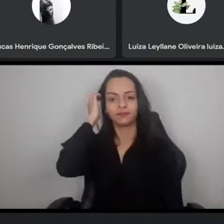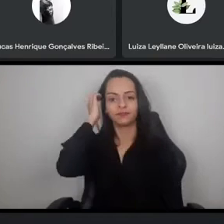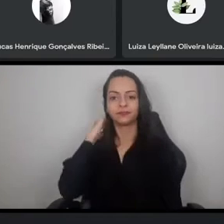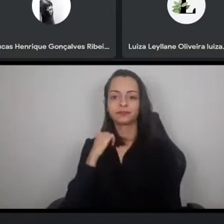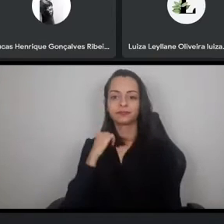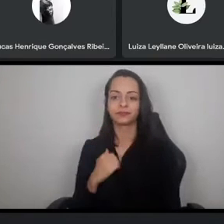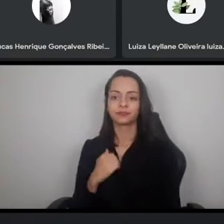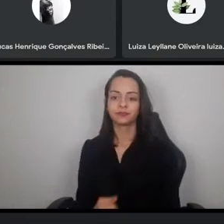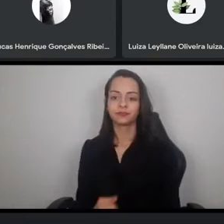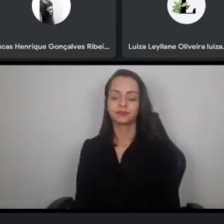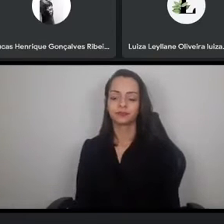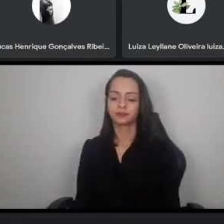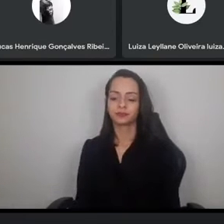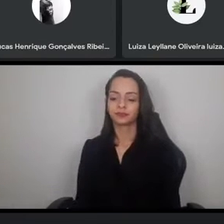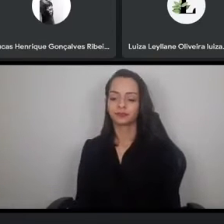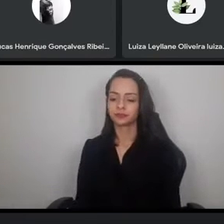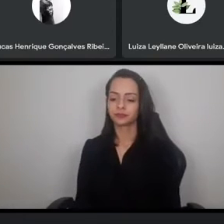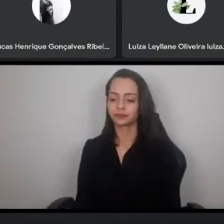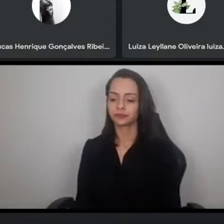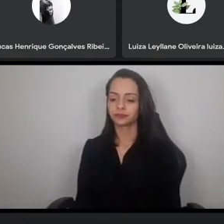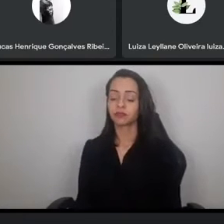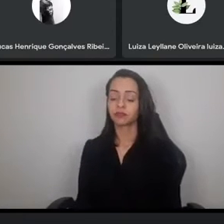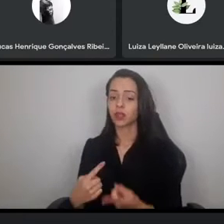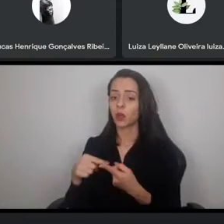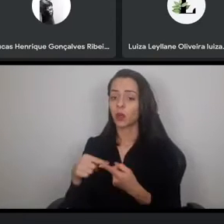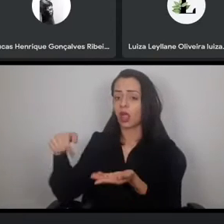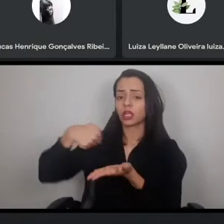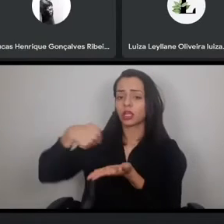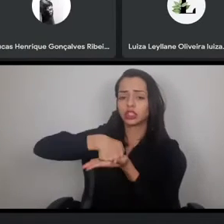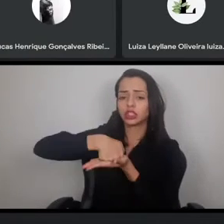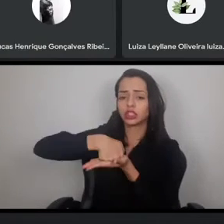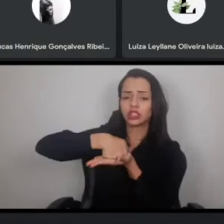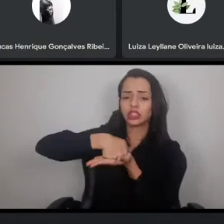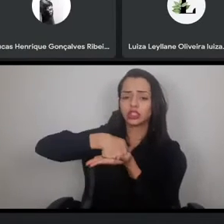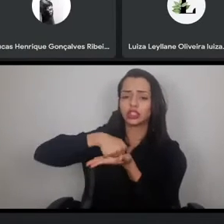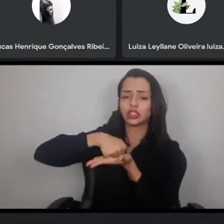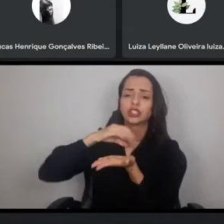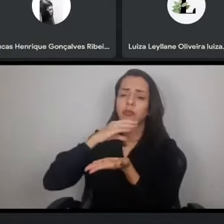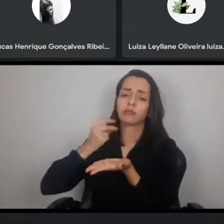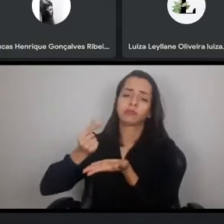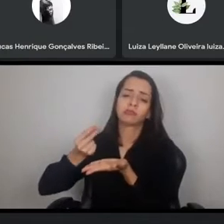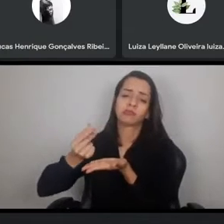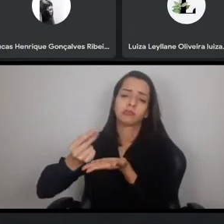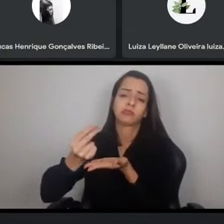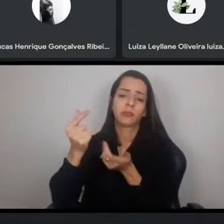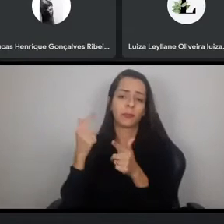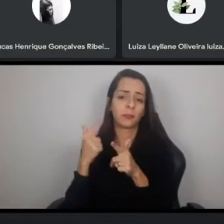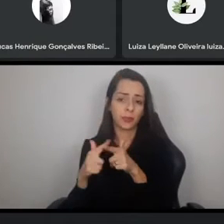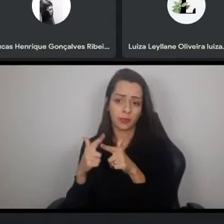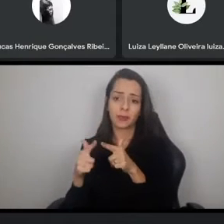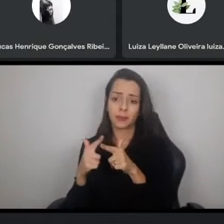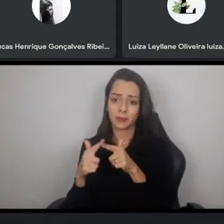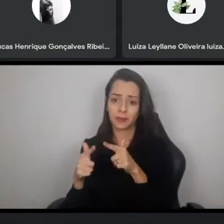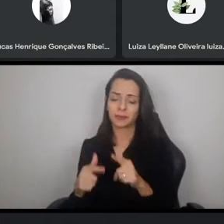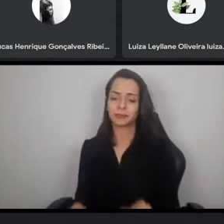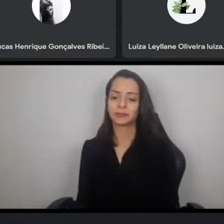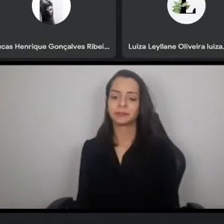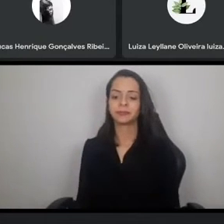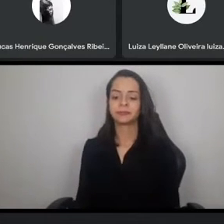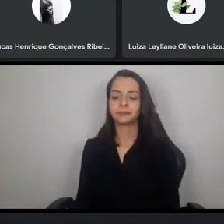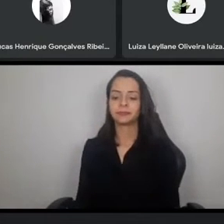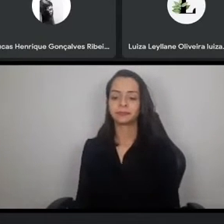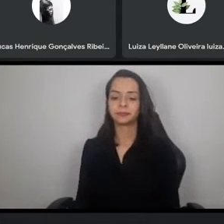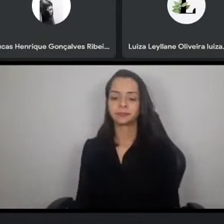devido ao ferro estar ligado por muito tempo sobre uma superfície. Devemos também tomar cuidado